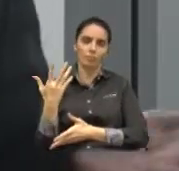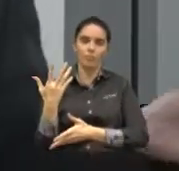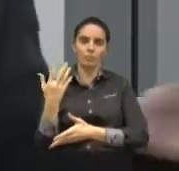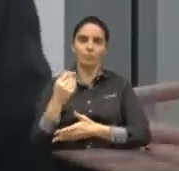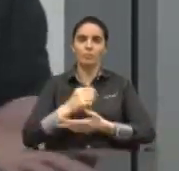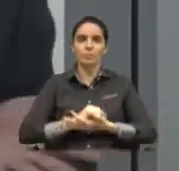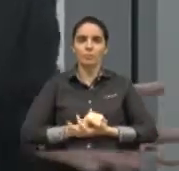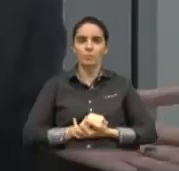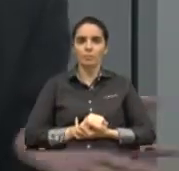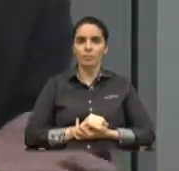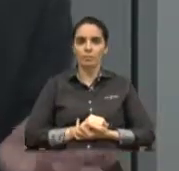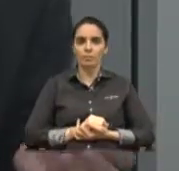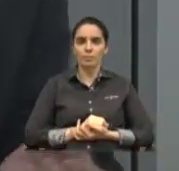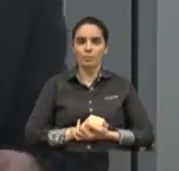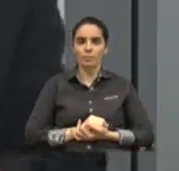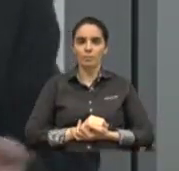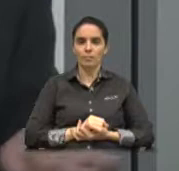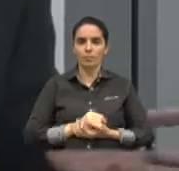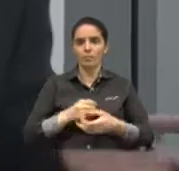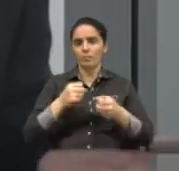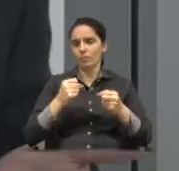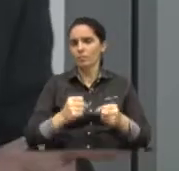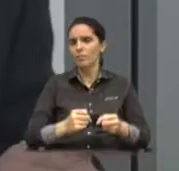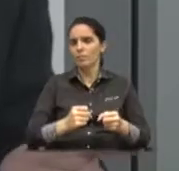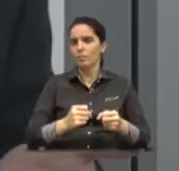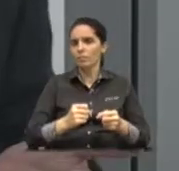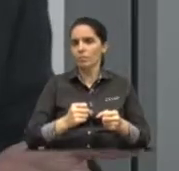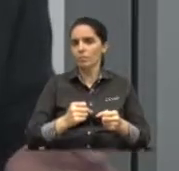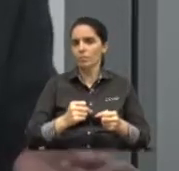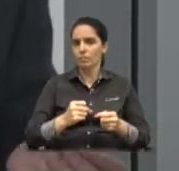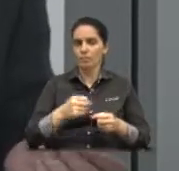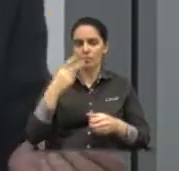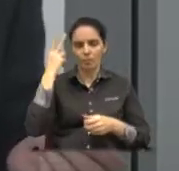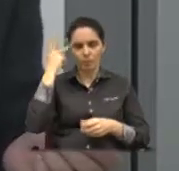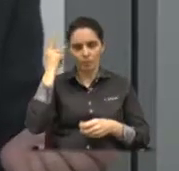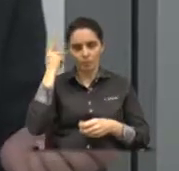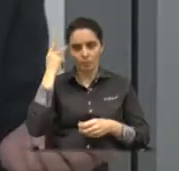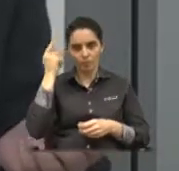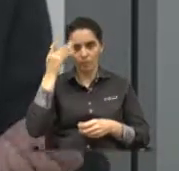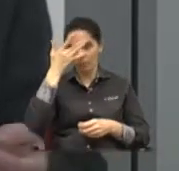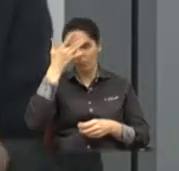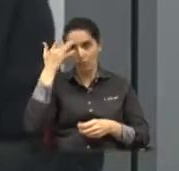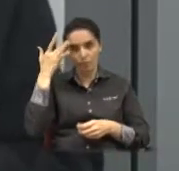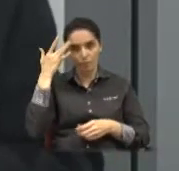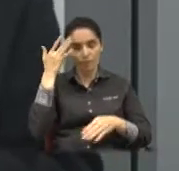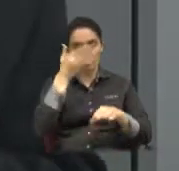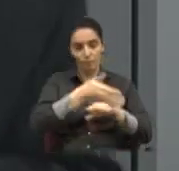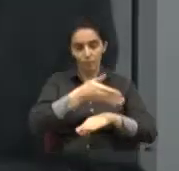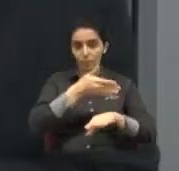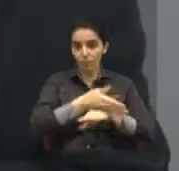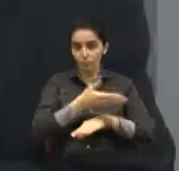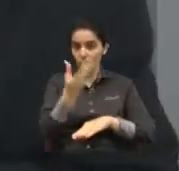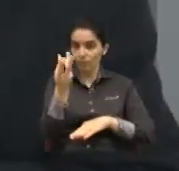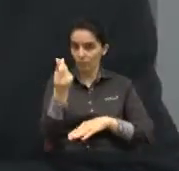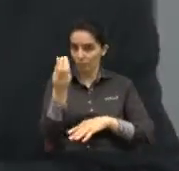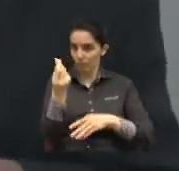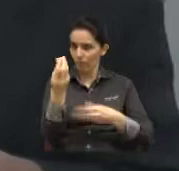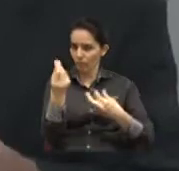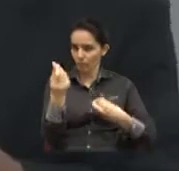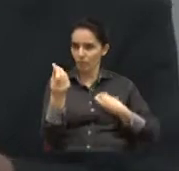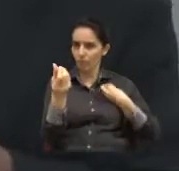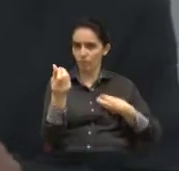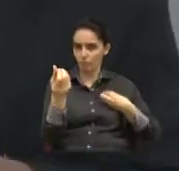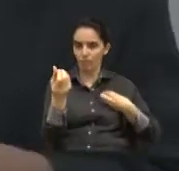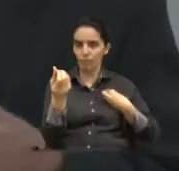que é muito válido, né, dizer aqui que está sendo muito comum isso. As pessoas têm buscado muito qualidade de vida, né, doutora Mayra,